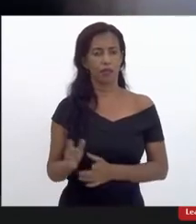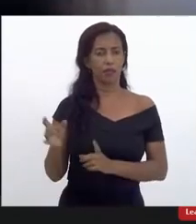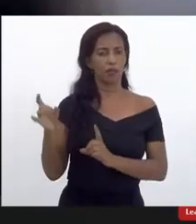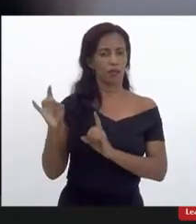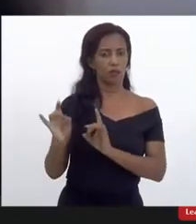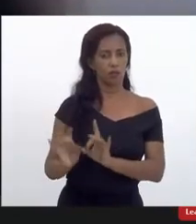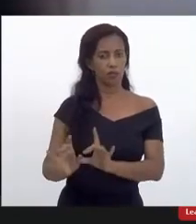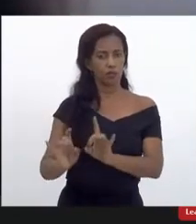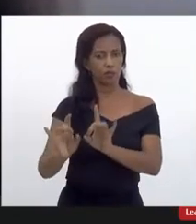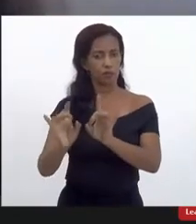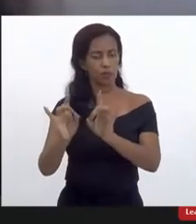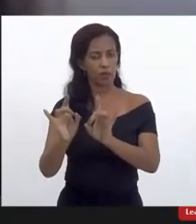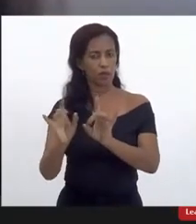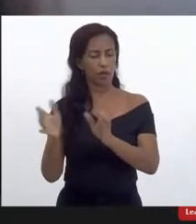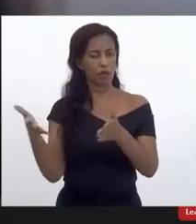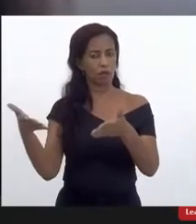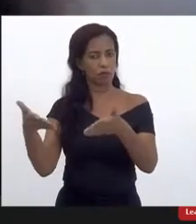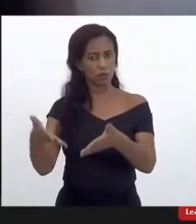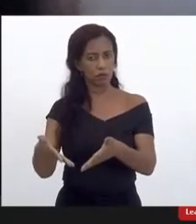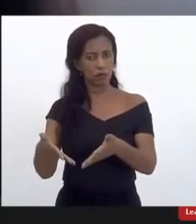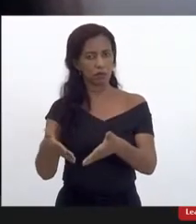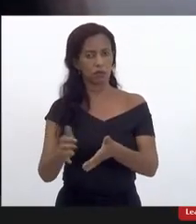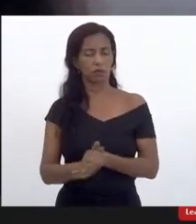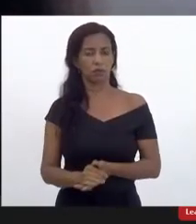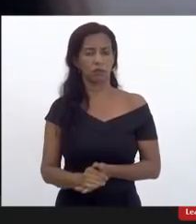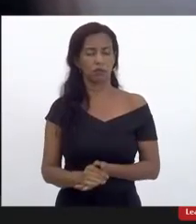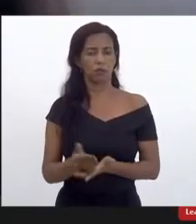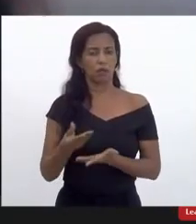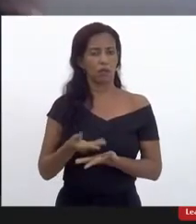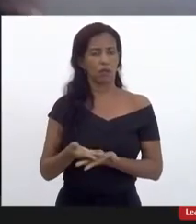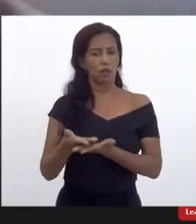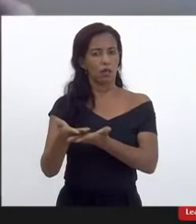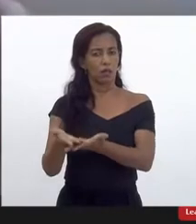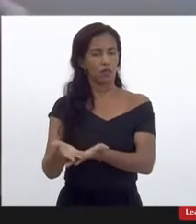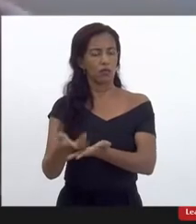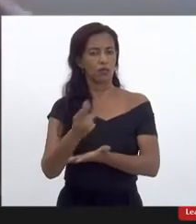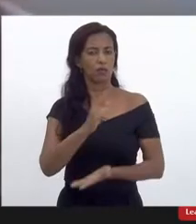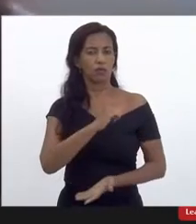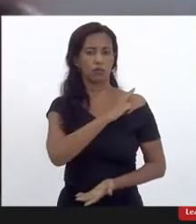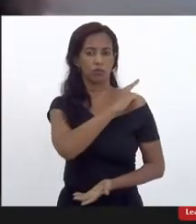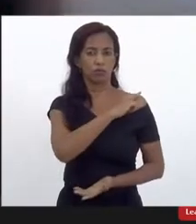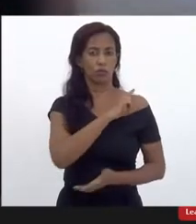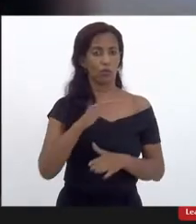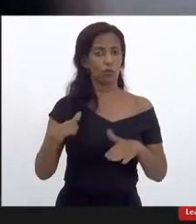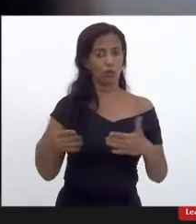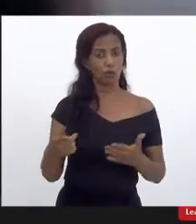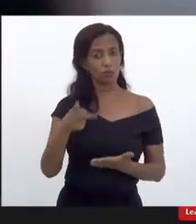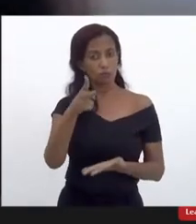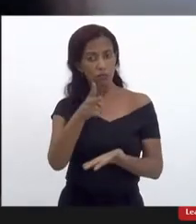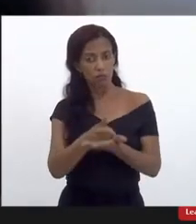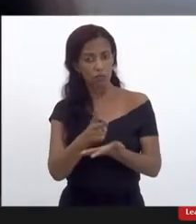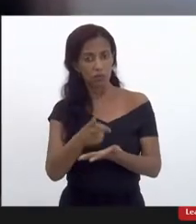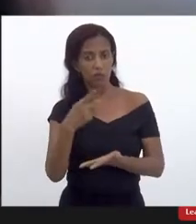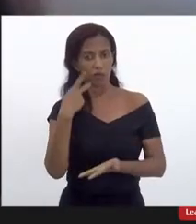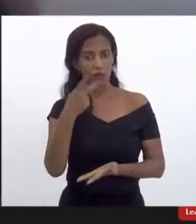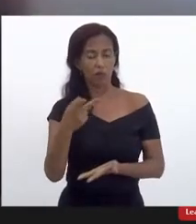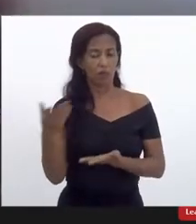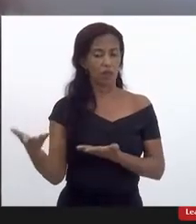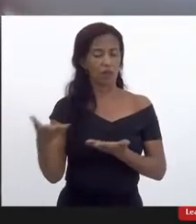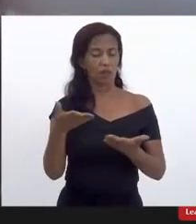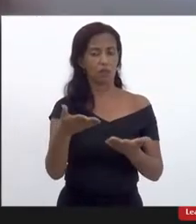especial, a questão da gratificação do cogestor. Como vocês mesmos colocaram, assim como